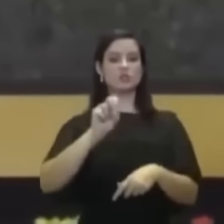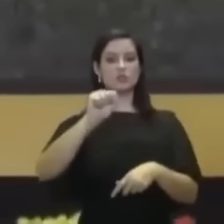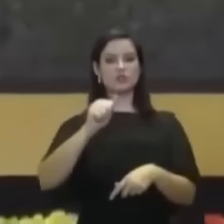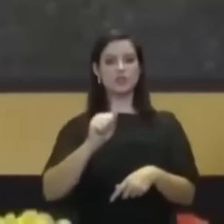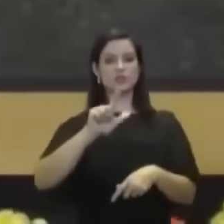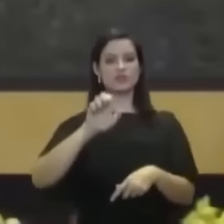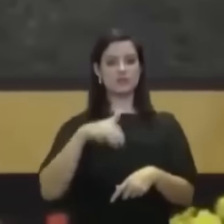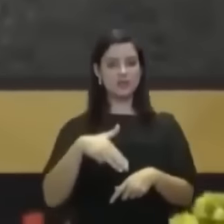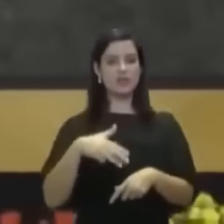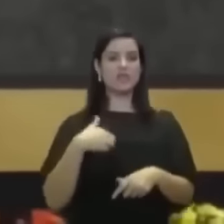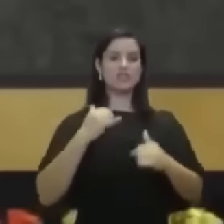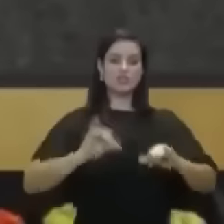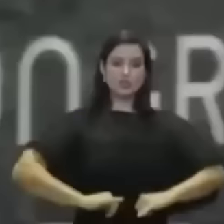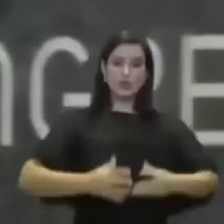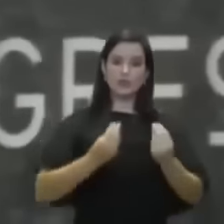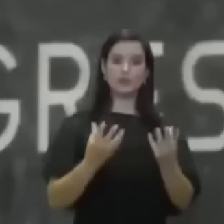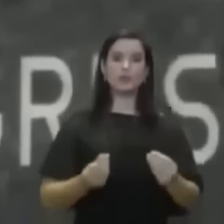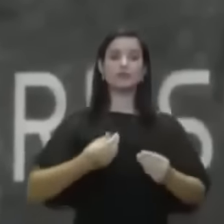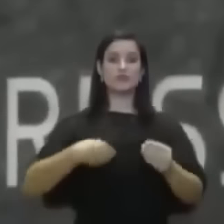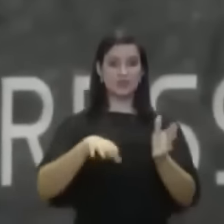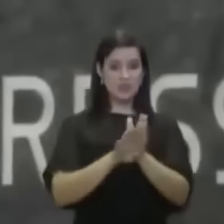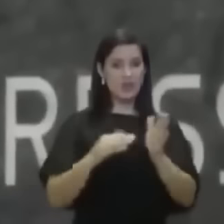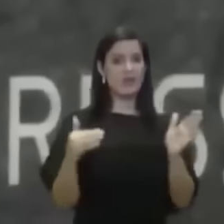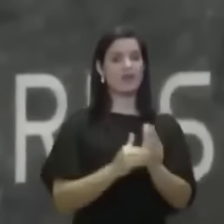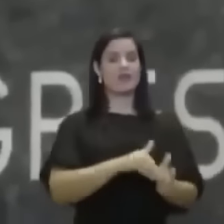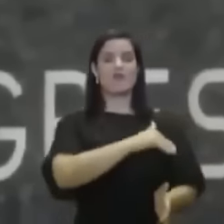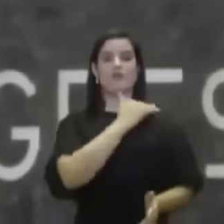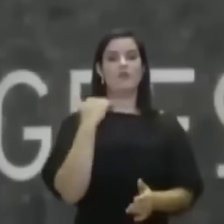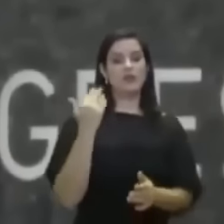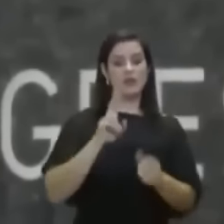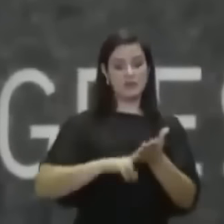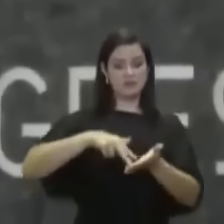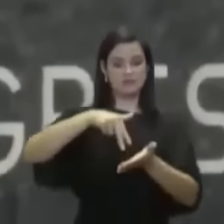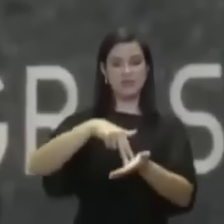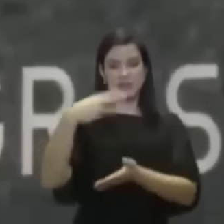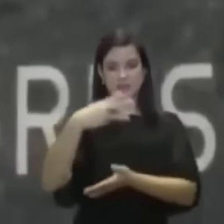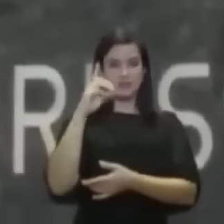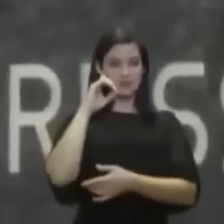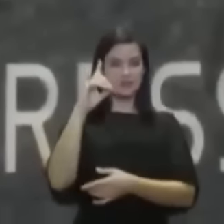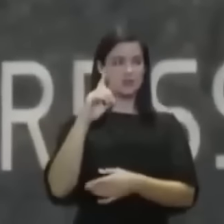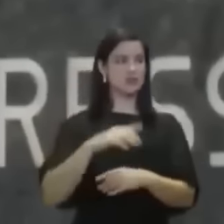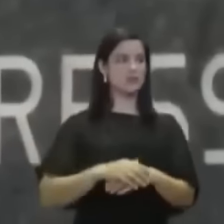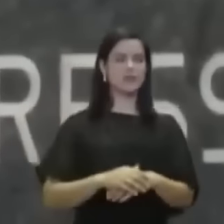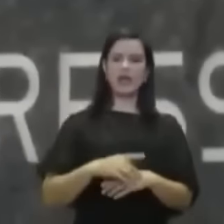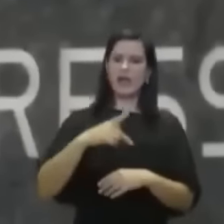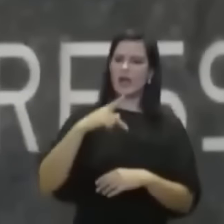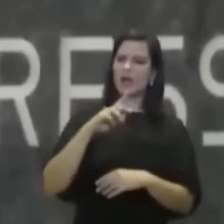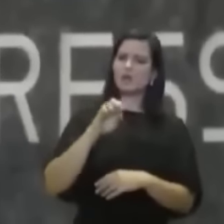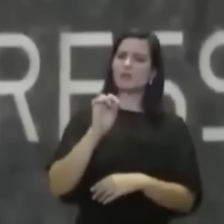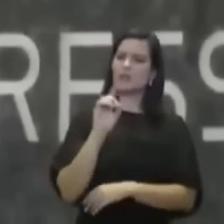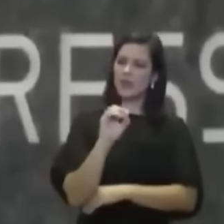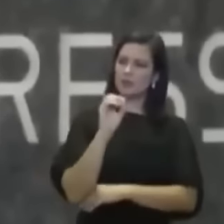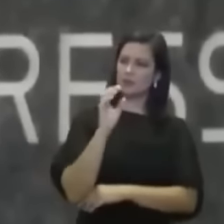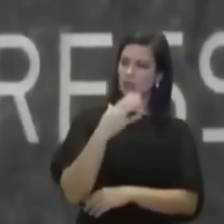dos principais sacerdotes, e seja morto para ressuscitar ao terceiro dia. E quando Pedro escuta essas palavras